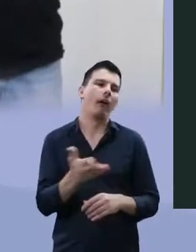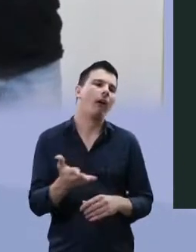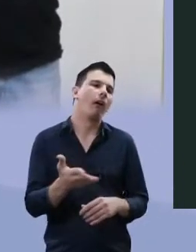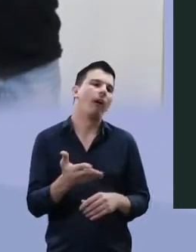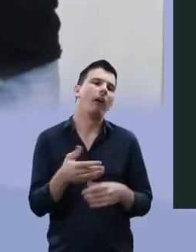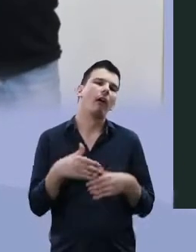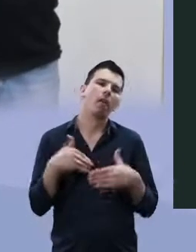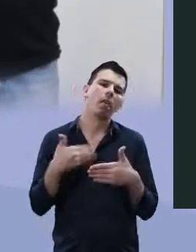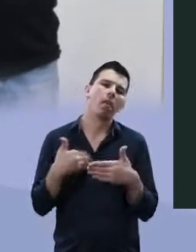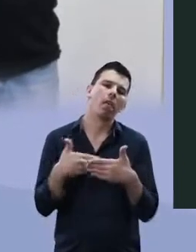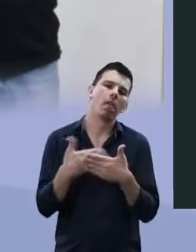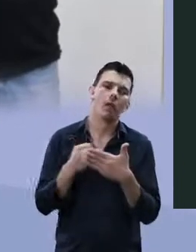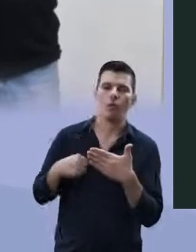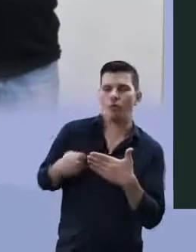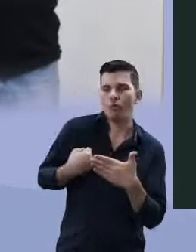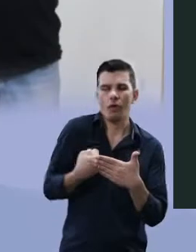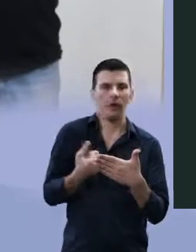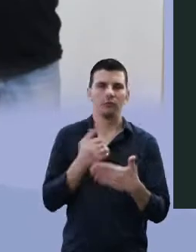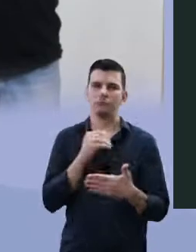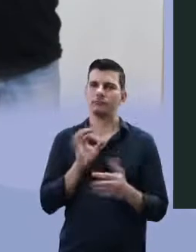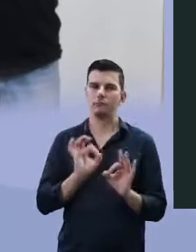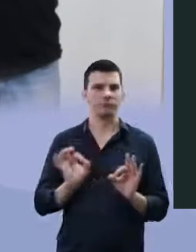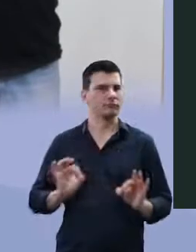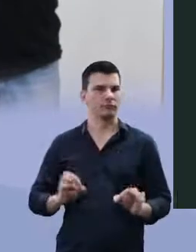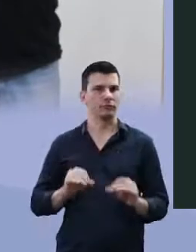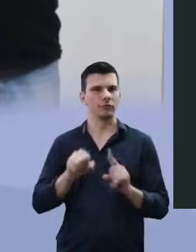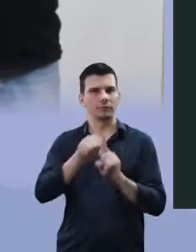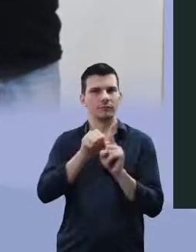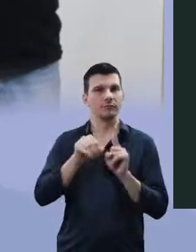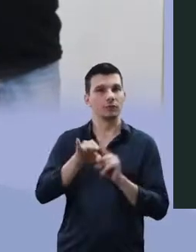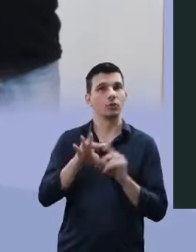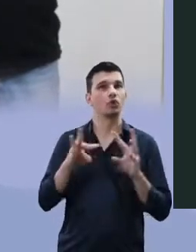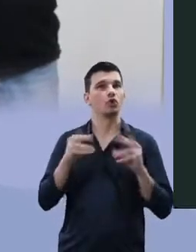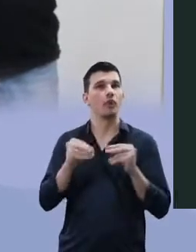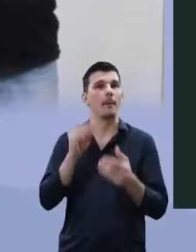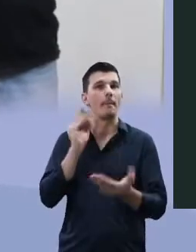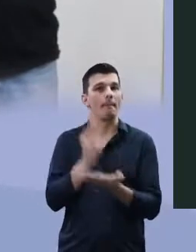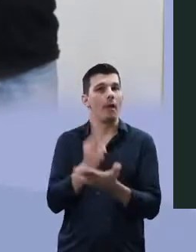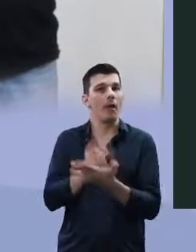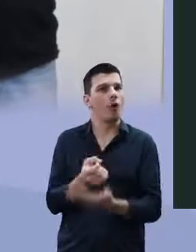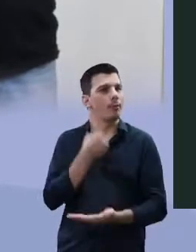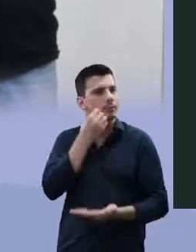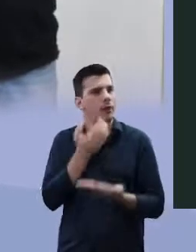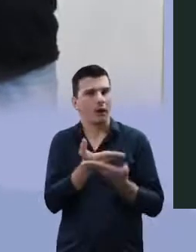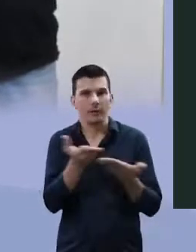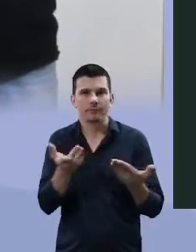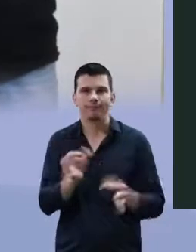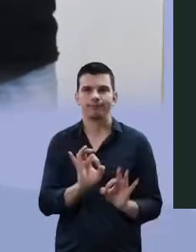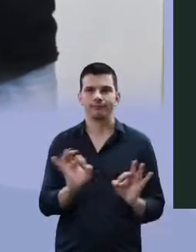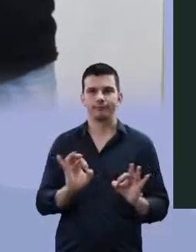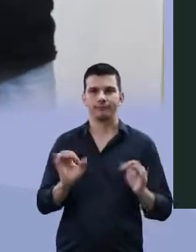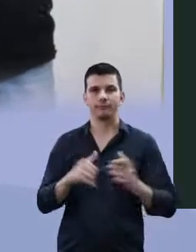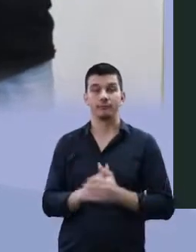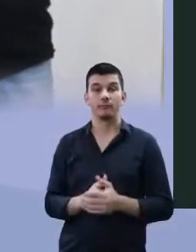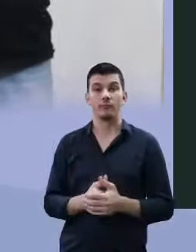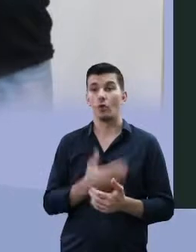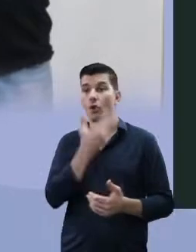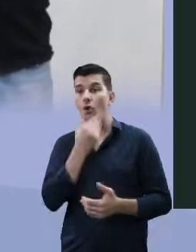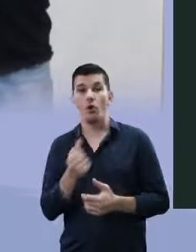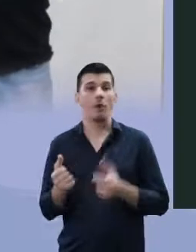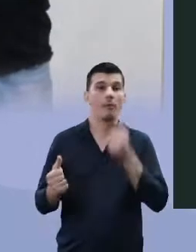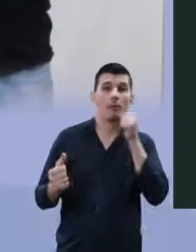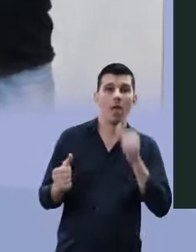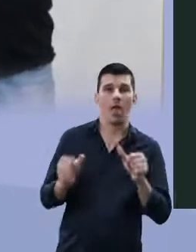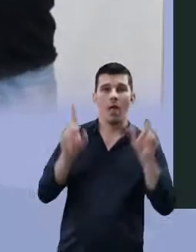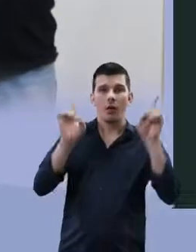Então, aquela coisa da meritocracia não funciona numa sociedade onde nem todos têm as mesmas oportunidades.